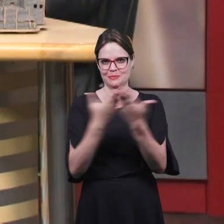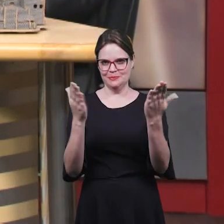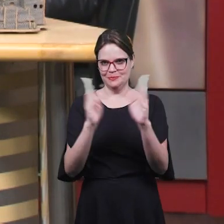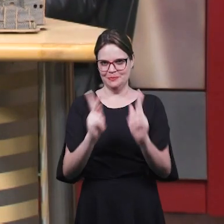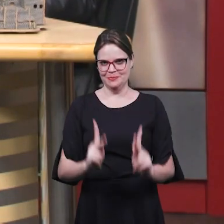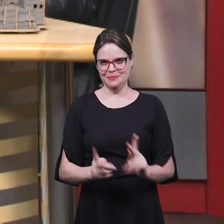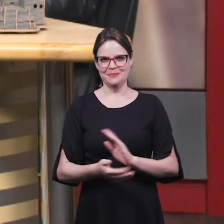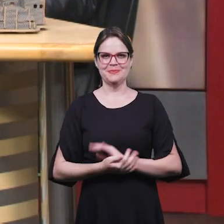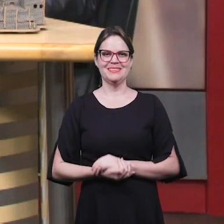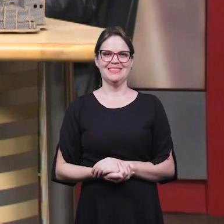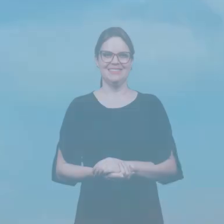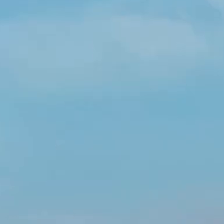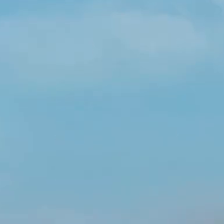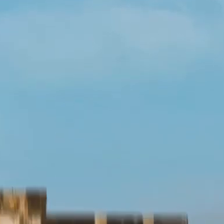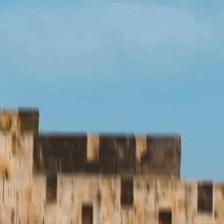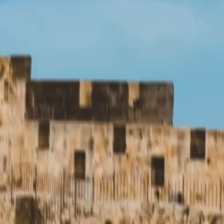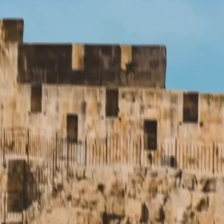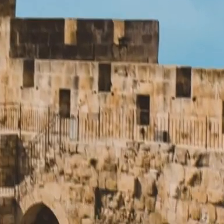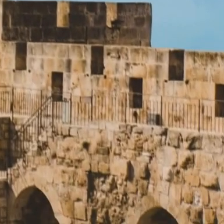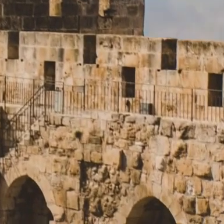Senhor, a todos. Amém.